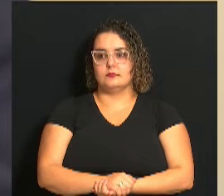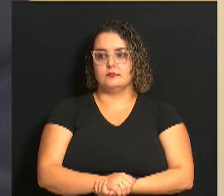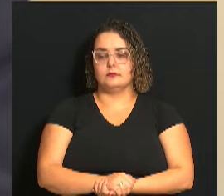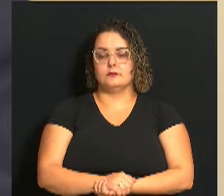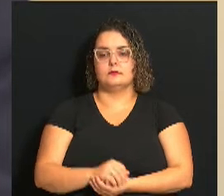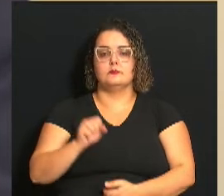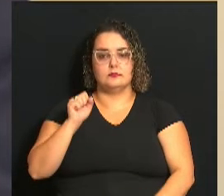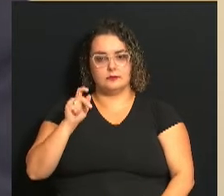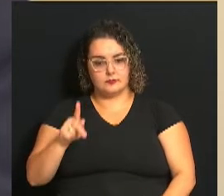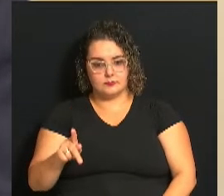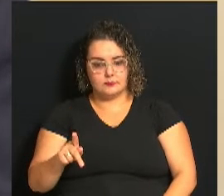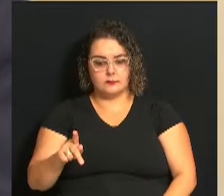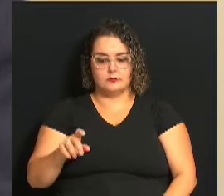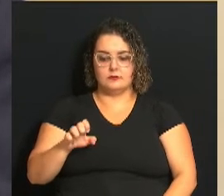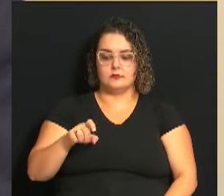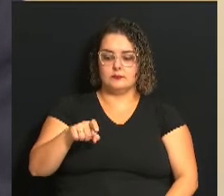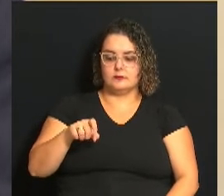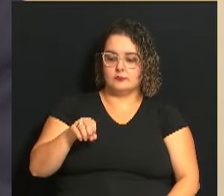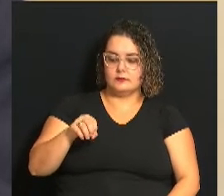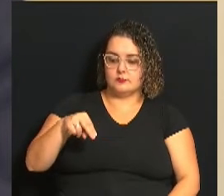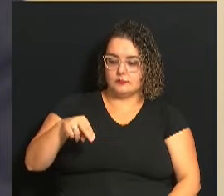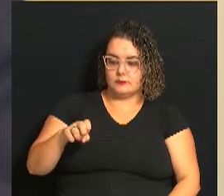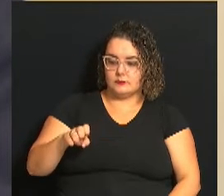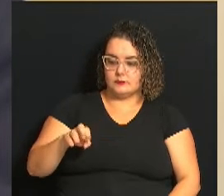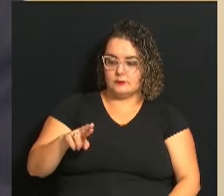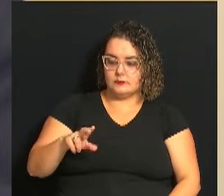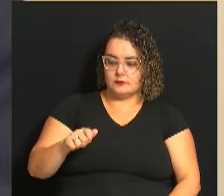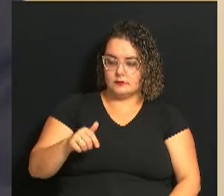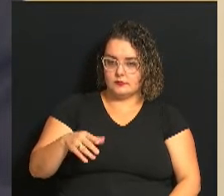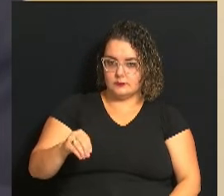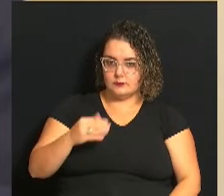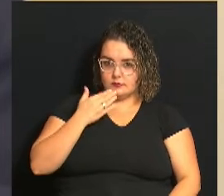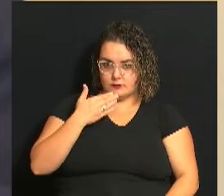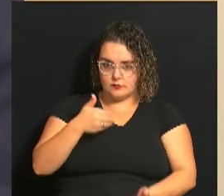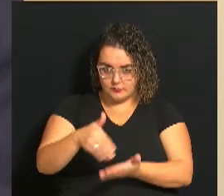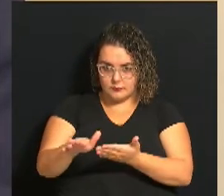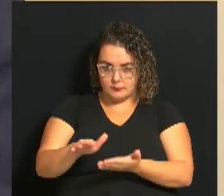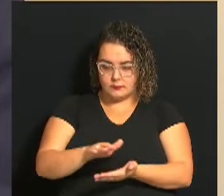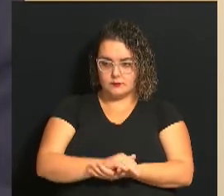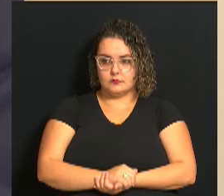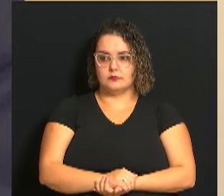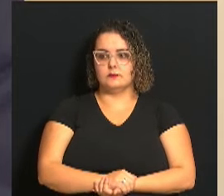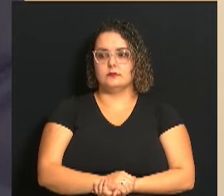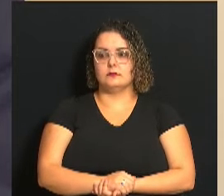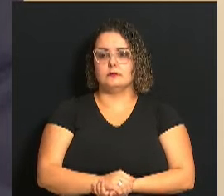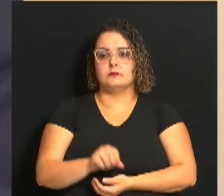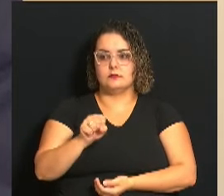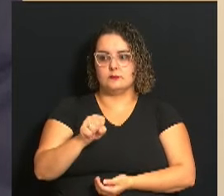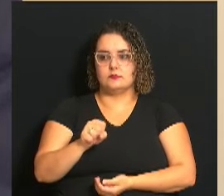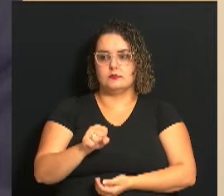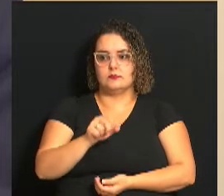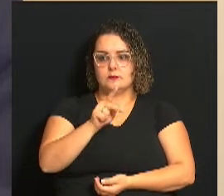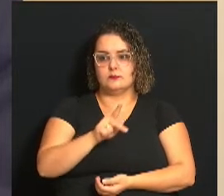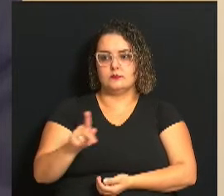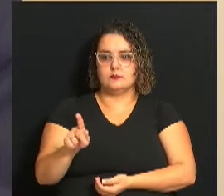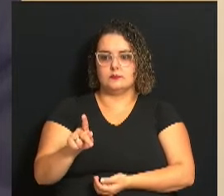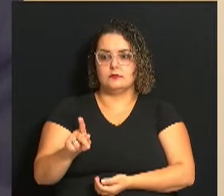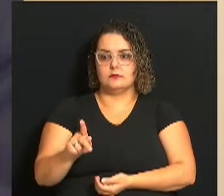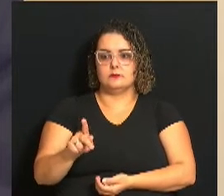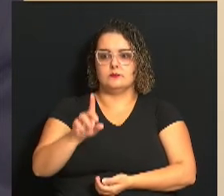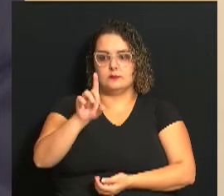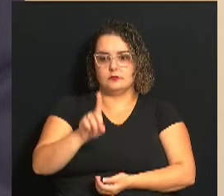exonerações. Então, hoje, o desenho que nós temos de preenchimento imediato são 8 vice-diretores. Nós temos um concurso